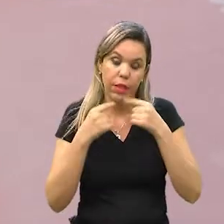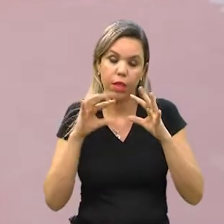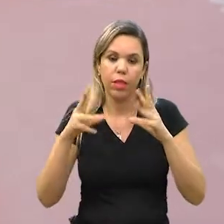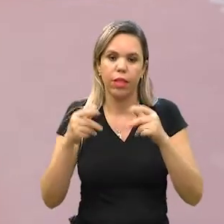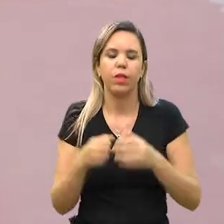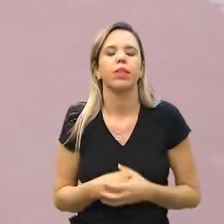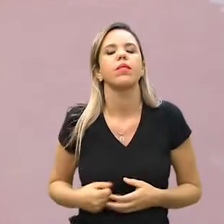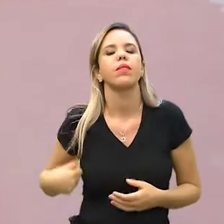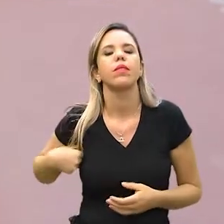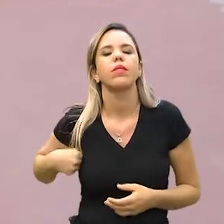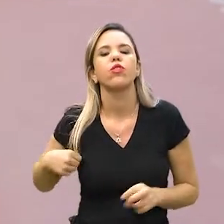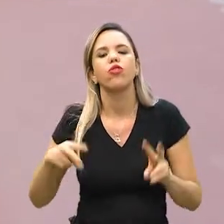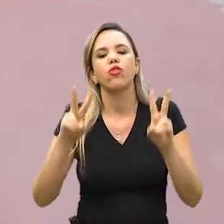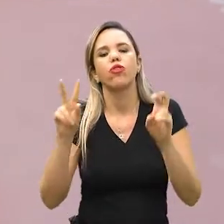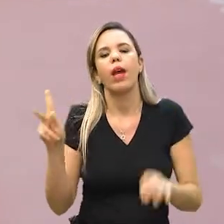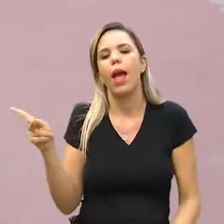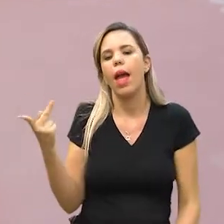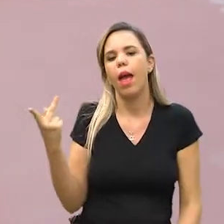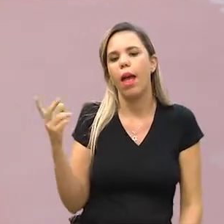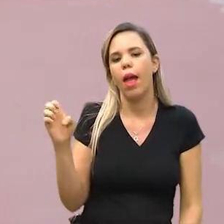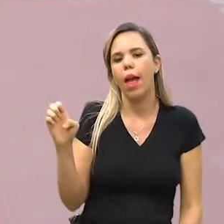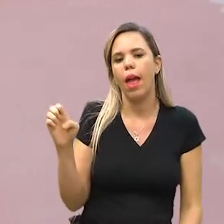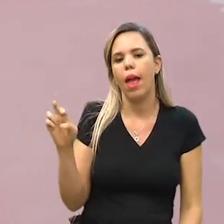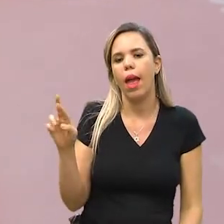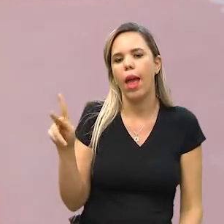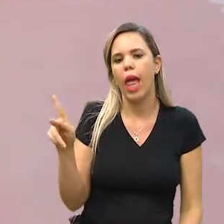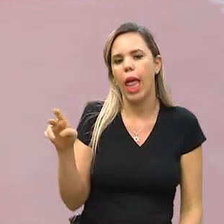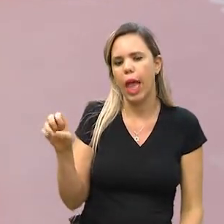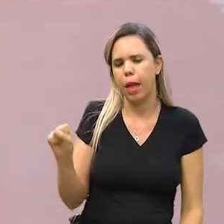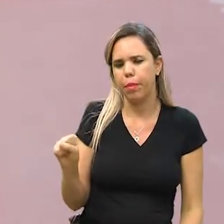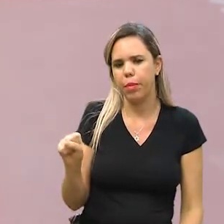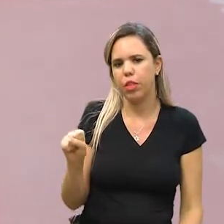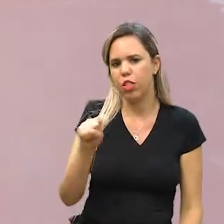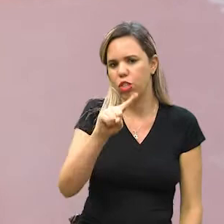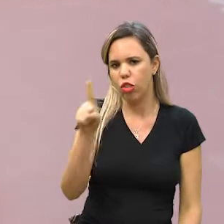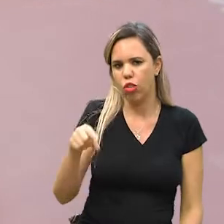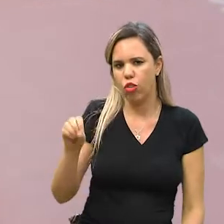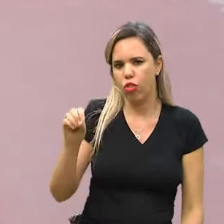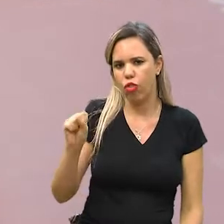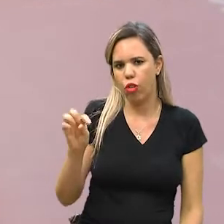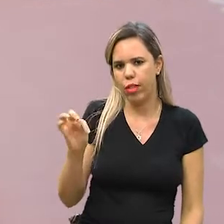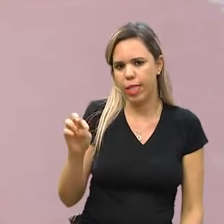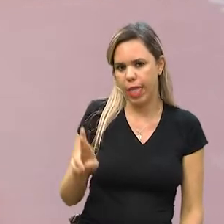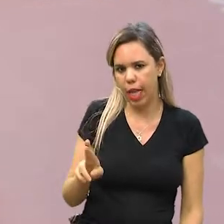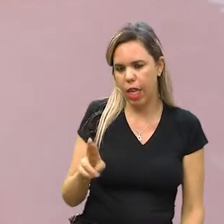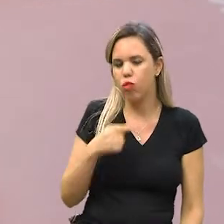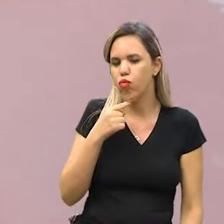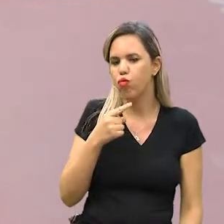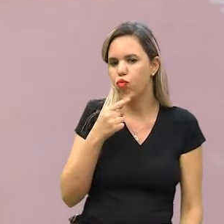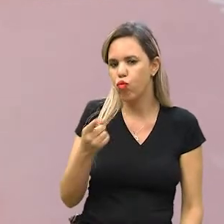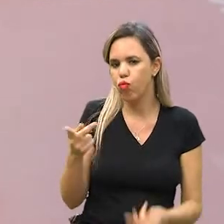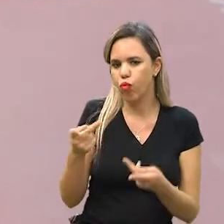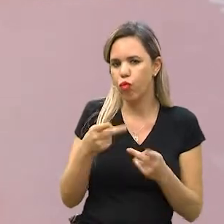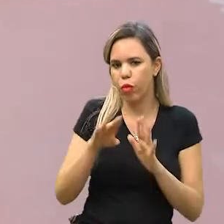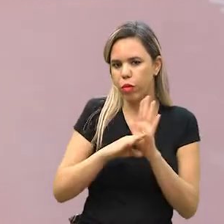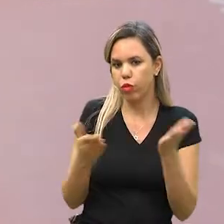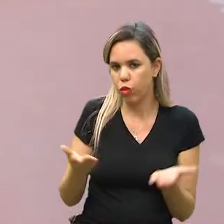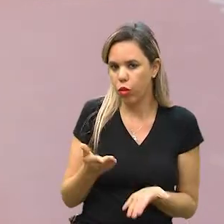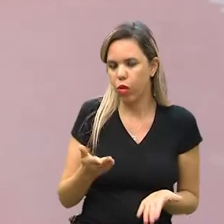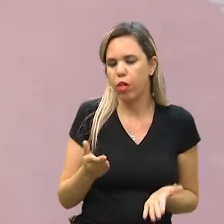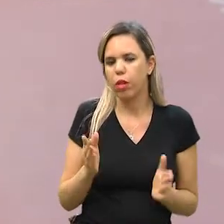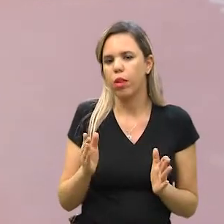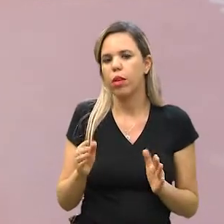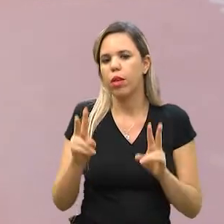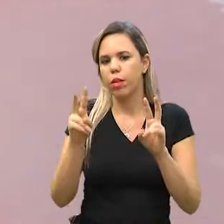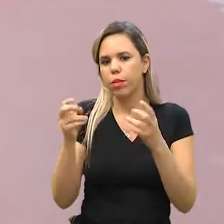tirando todas as dúvidas sobre herpes zoster. Já ouviu falar? Tem alguma dúvida? Então fica com a gente que o programa de